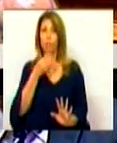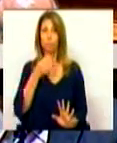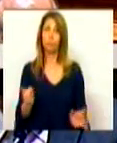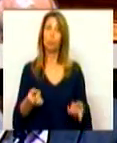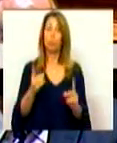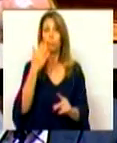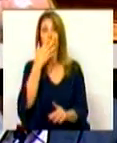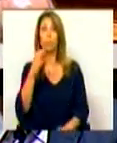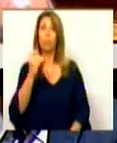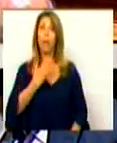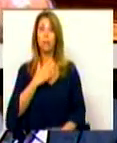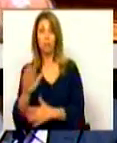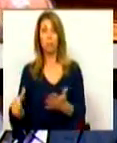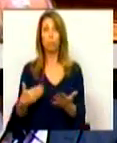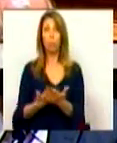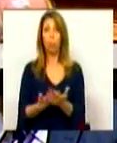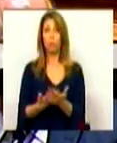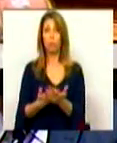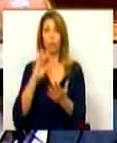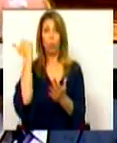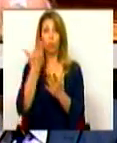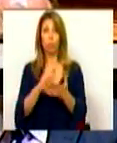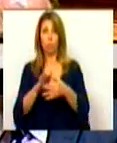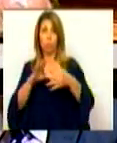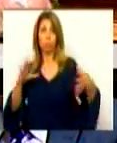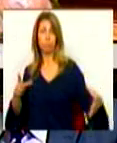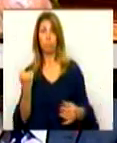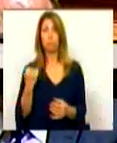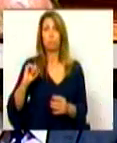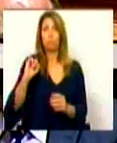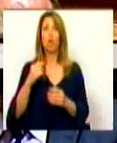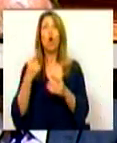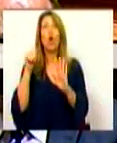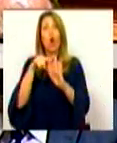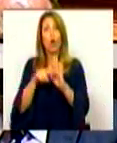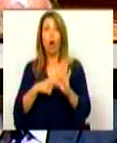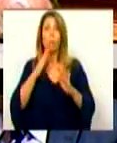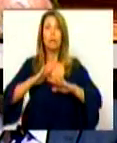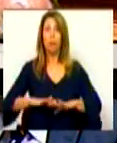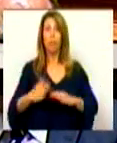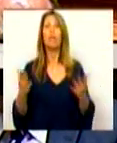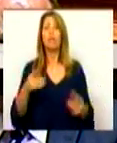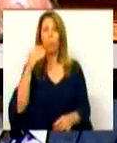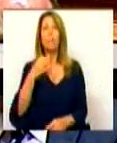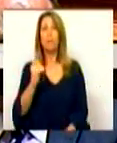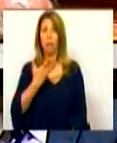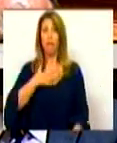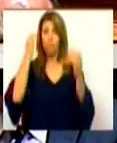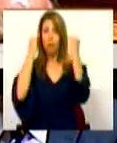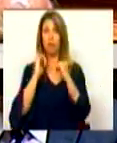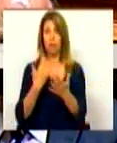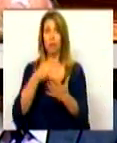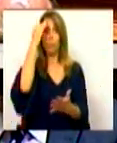apresenta uma proposta inconstitucional que viola a norma travão, está o PSD a querer enganar os professores, apresentando